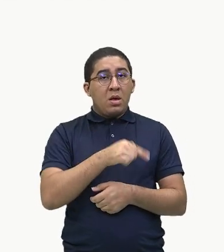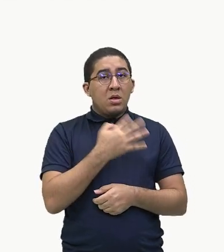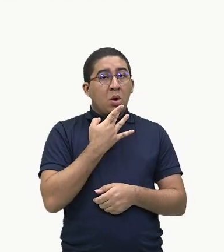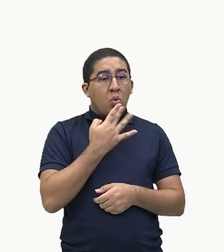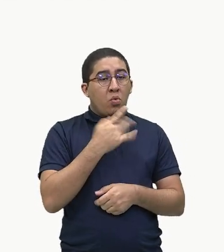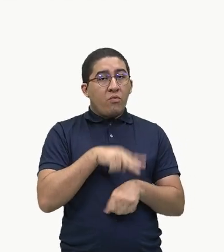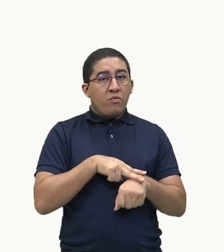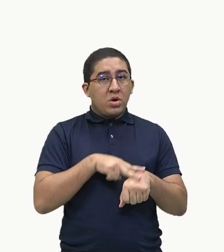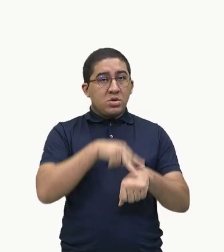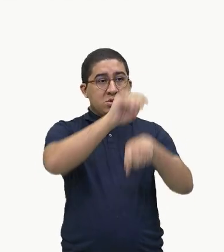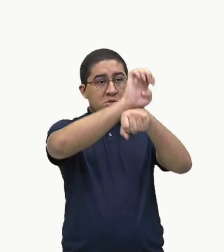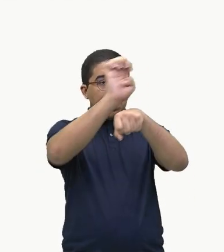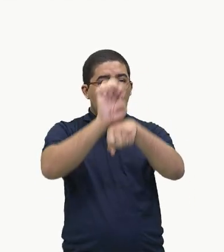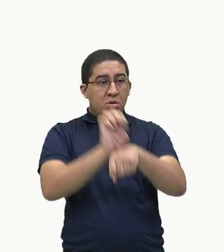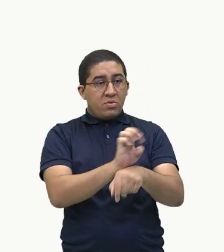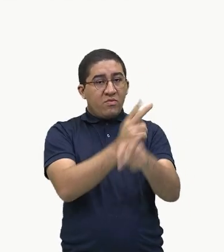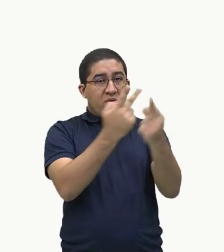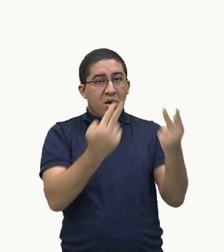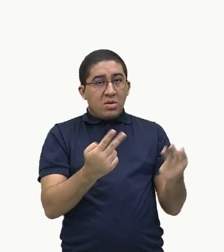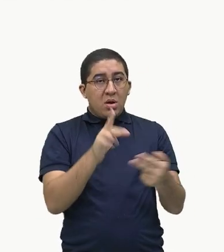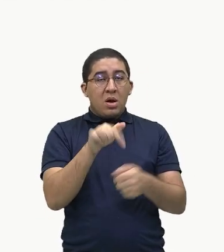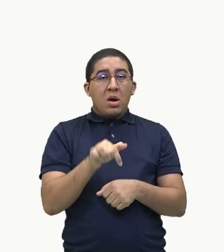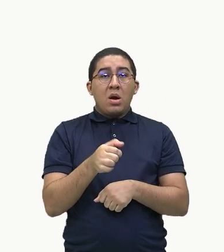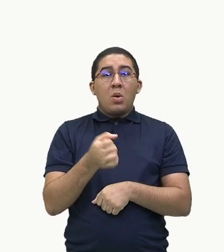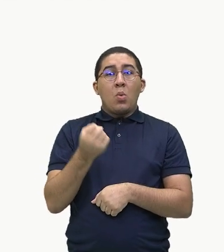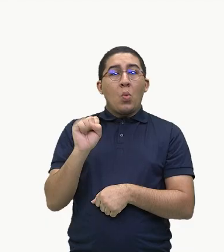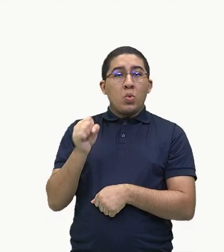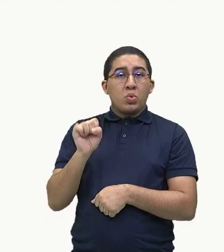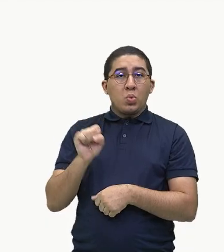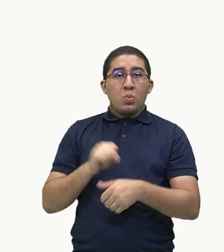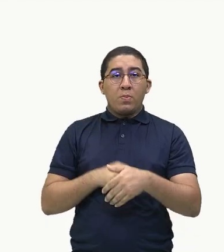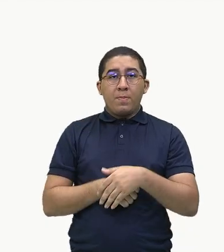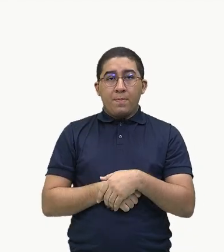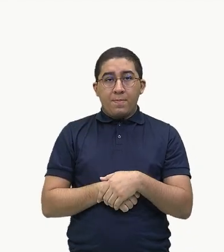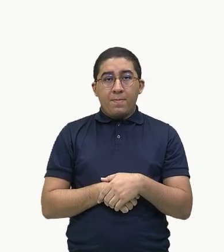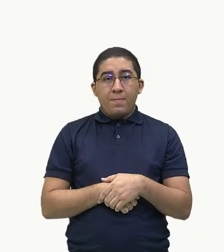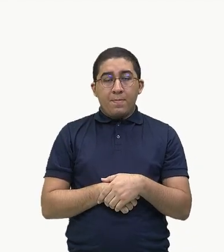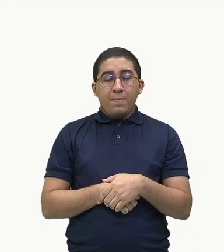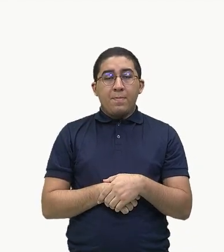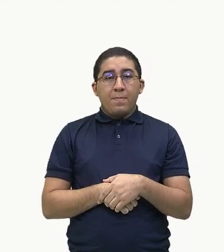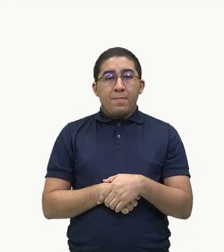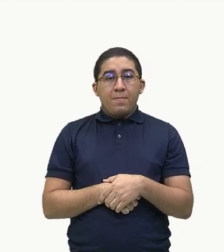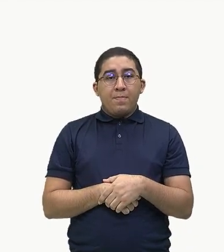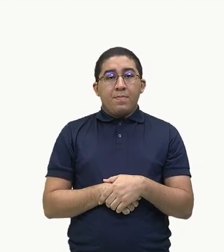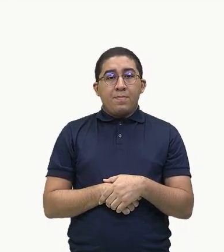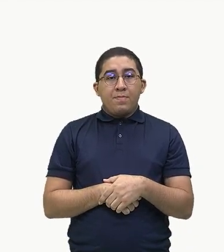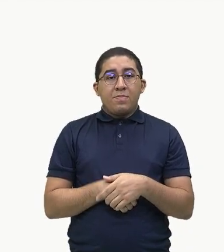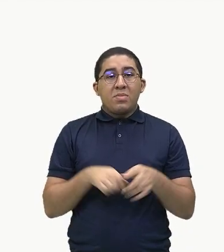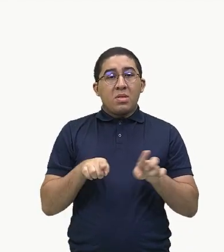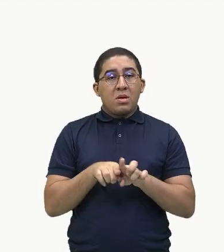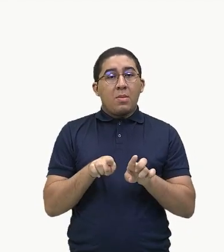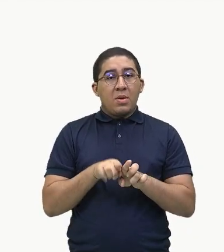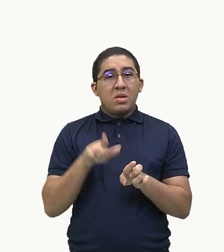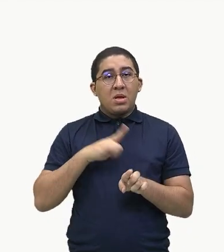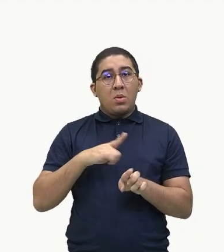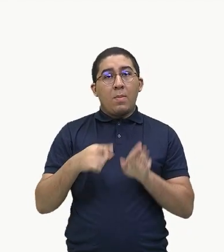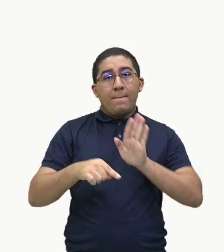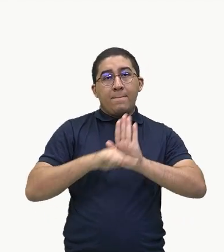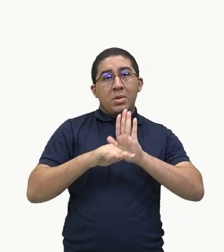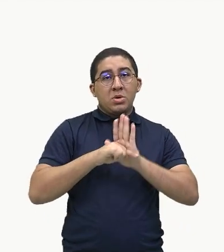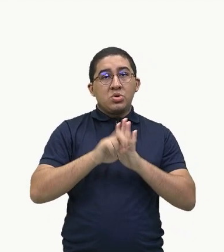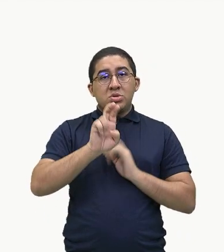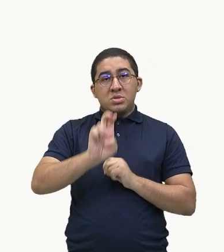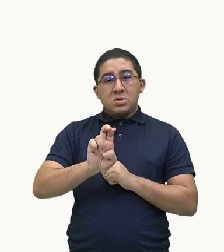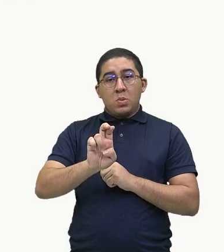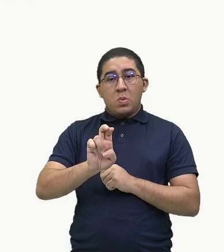Sul, serão 8 horas. Também nós temos o fuso -5, onde nós temos